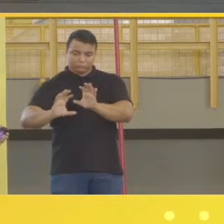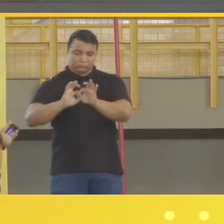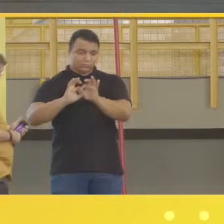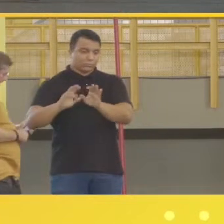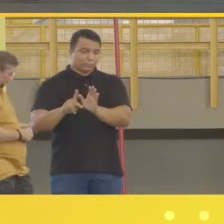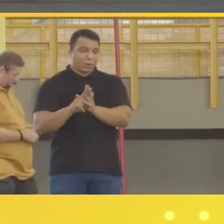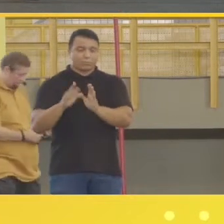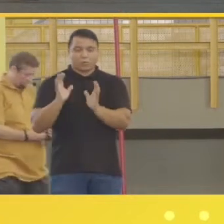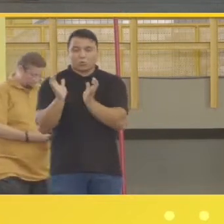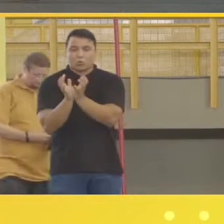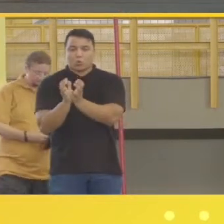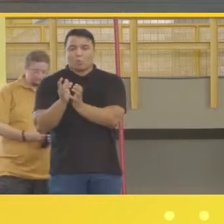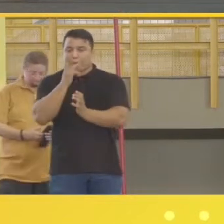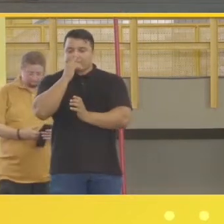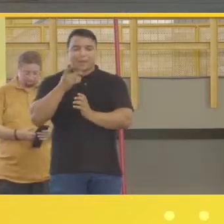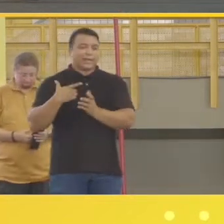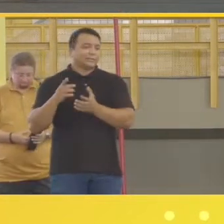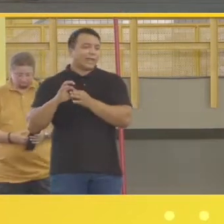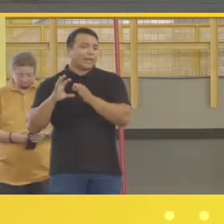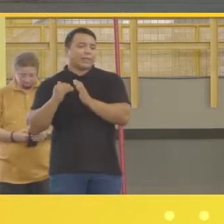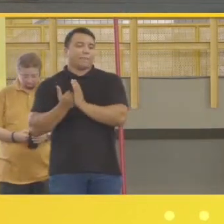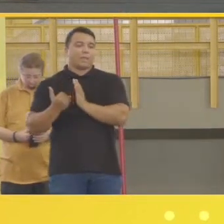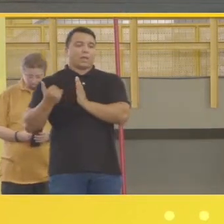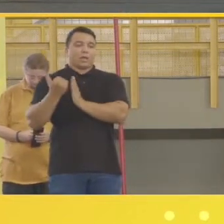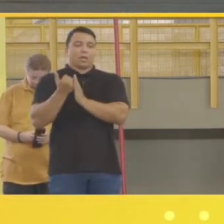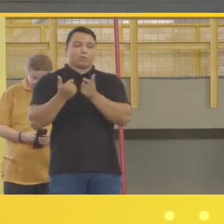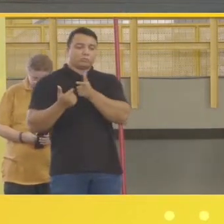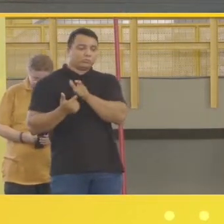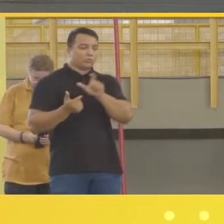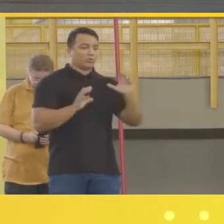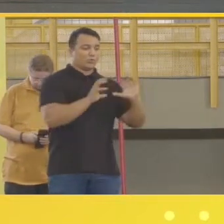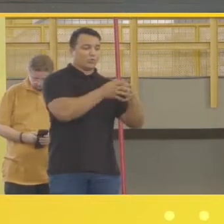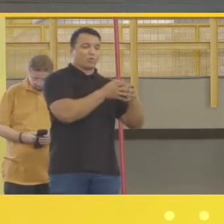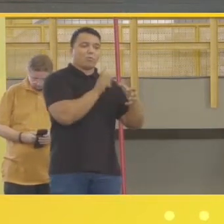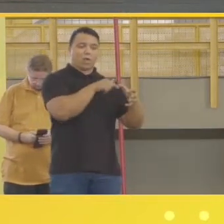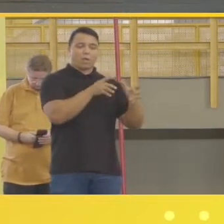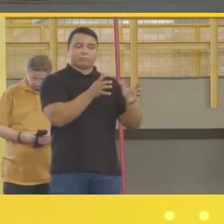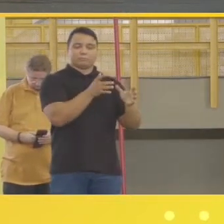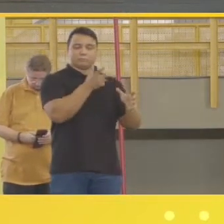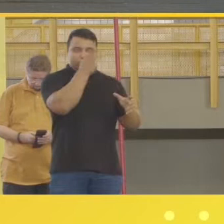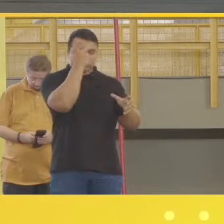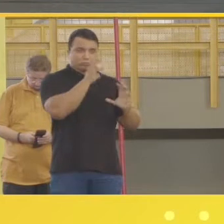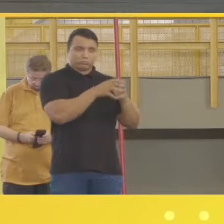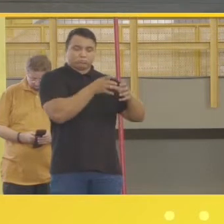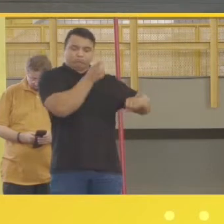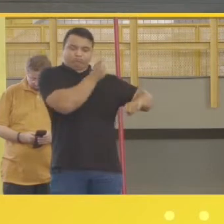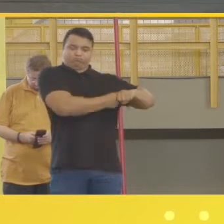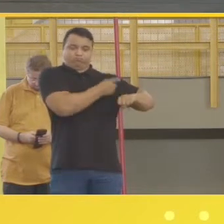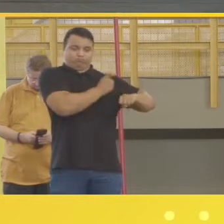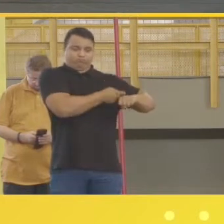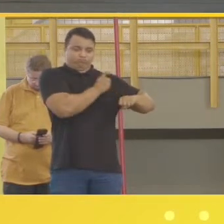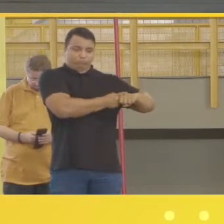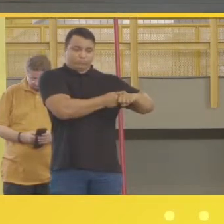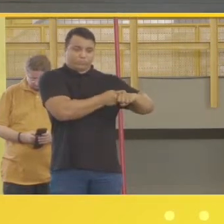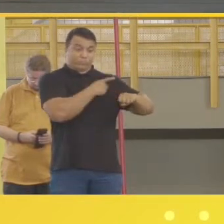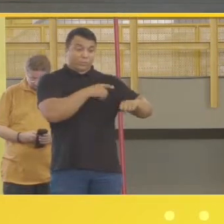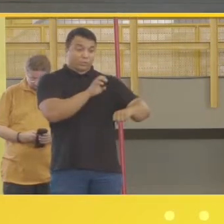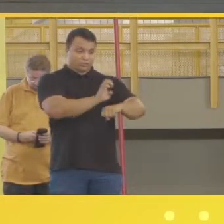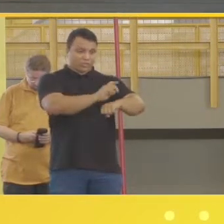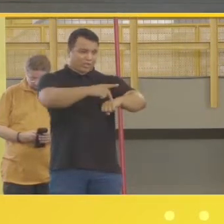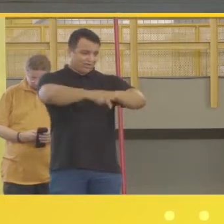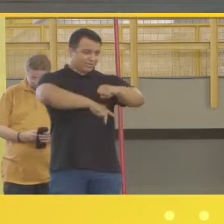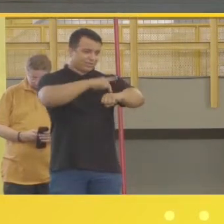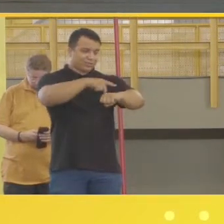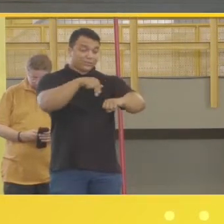lado liberais e do outro autoritários. E além dele discutir o processo de formação do Estado